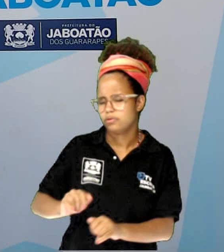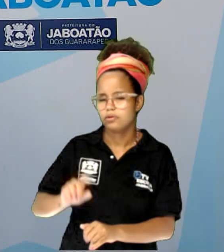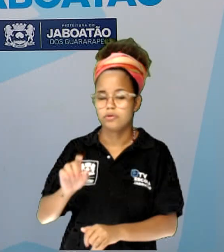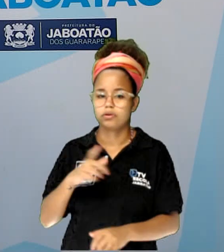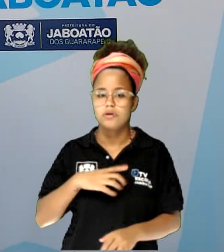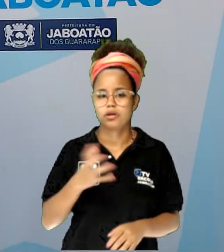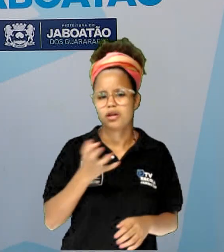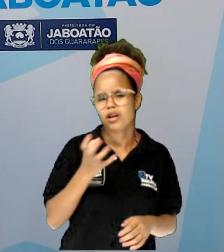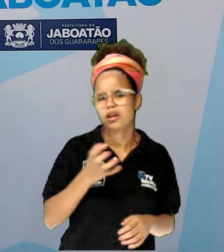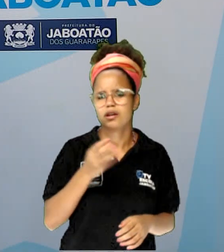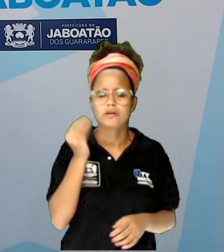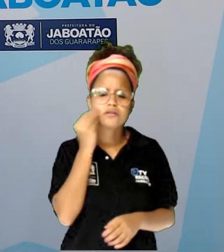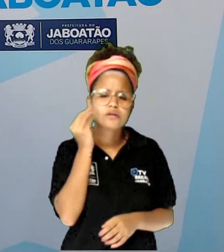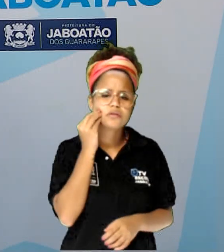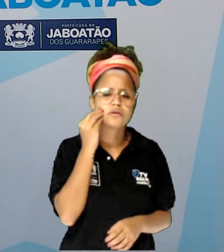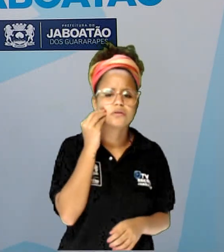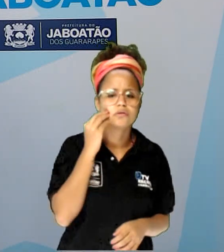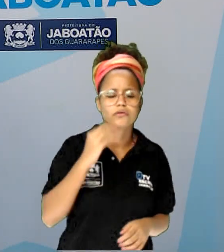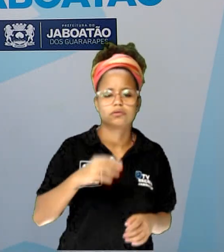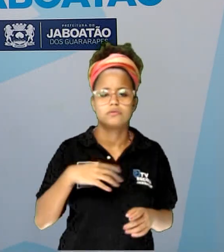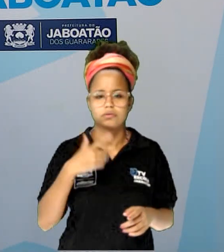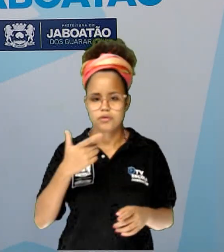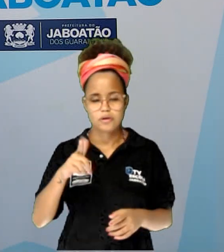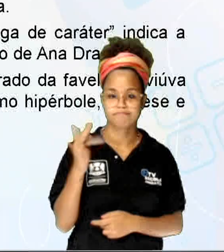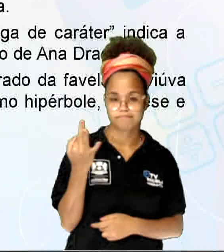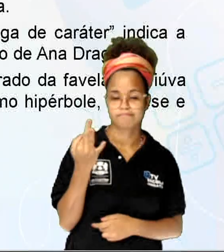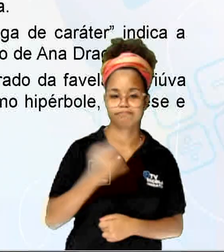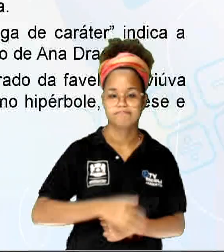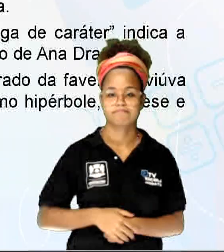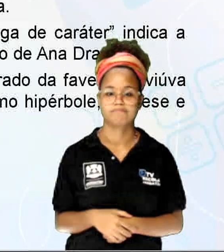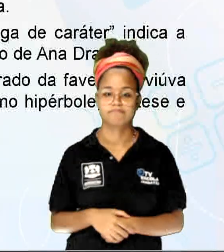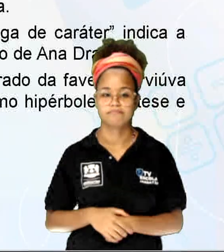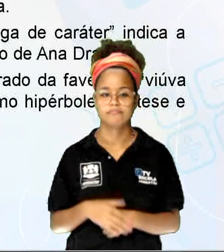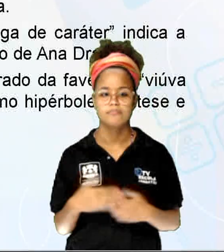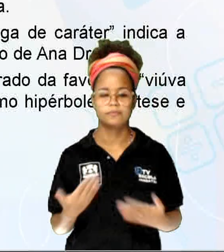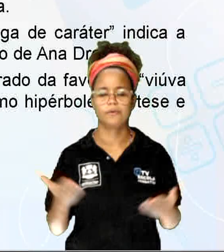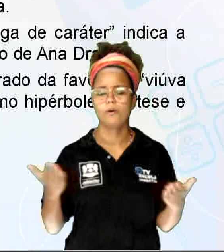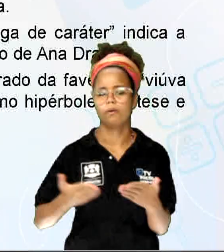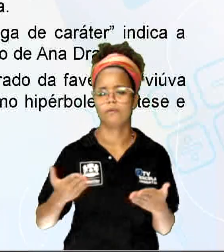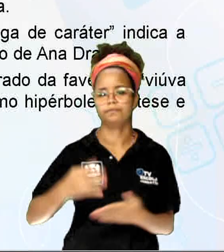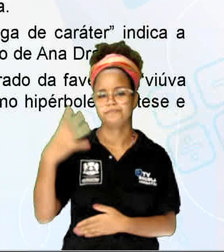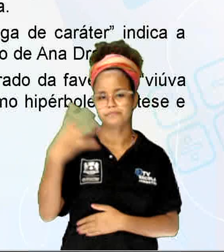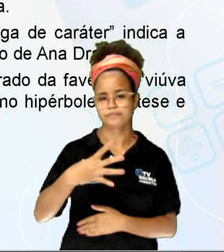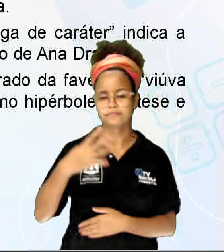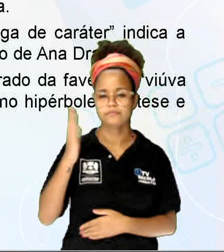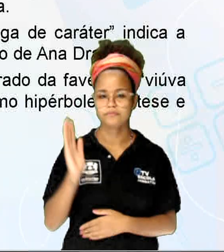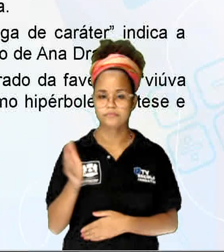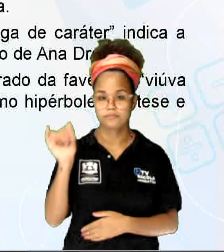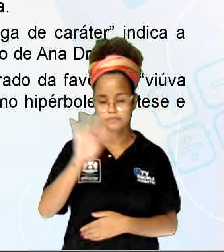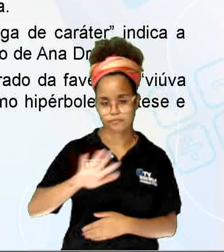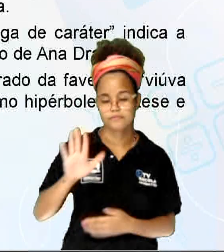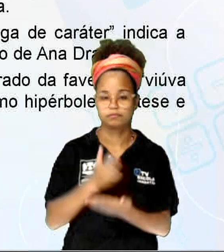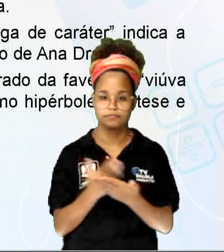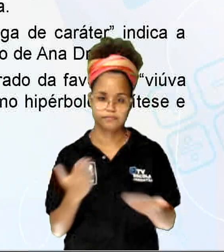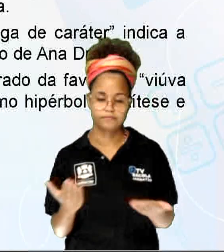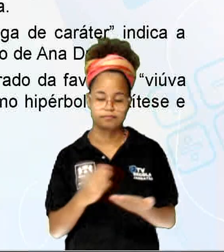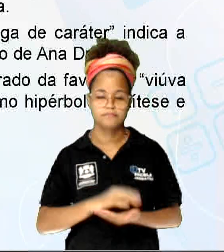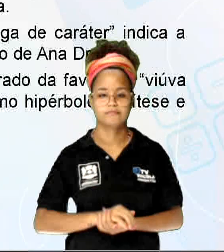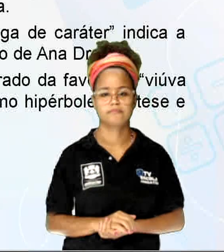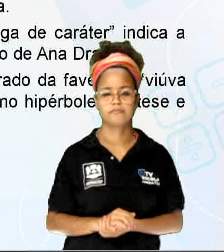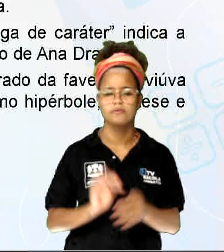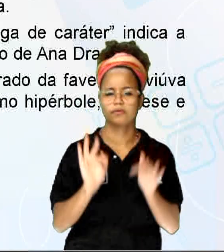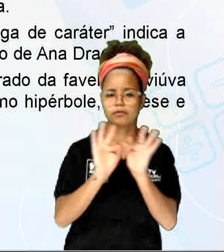isso. A admiração era natural, era espontânea. Ok? Vamos avaliar aí o item 4, já na tela de vocês. As